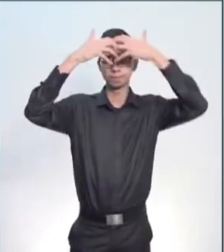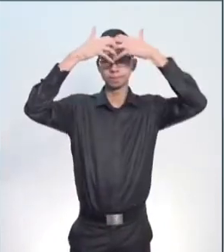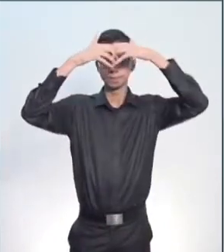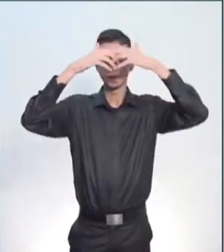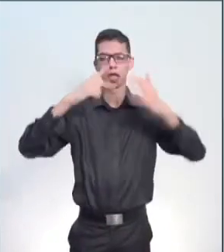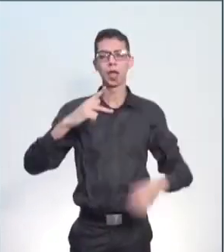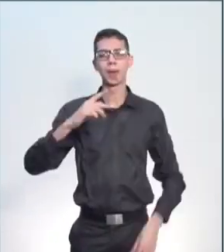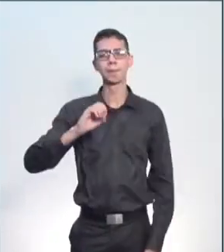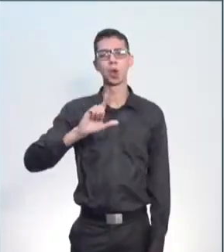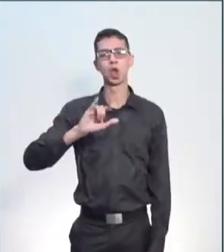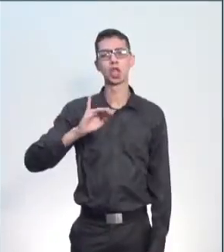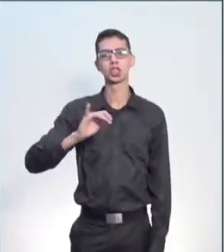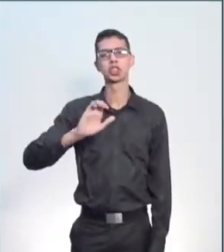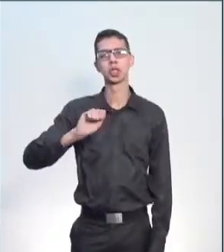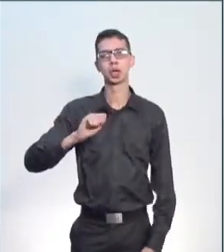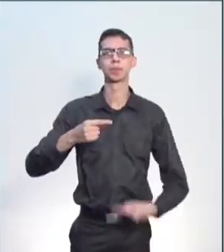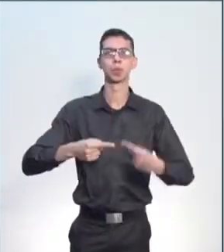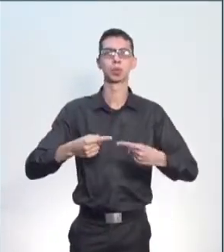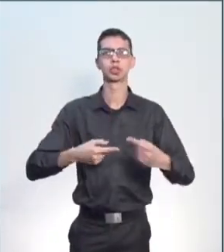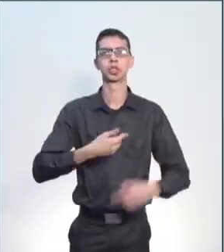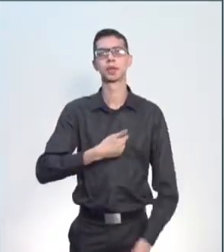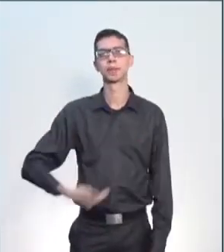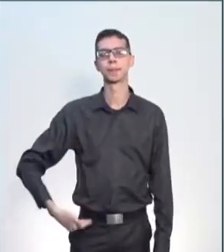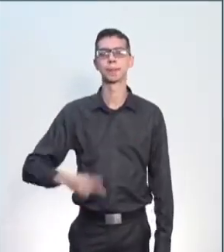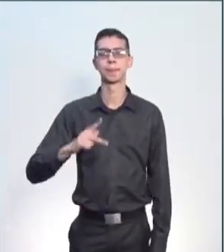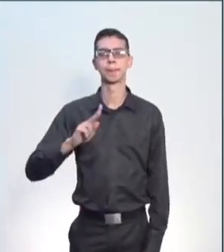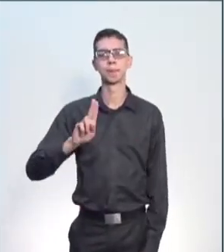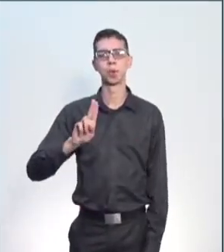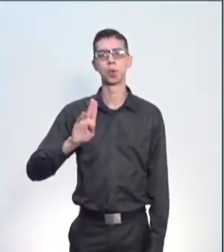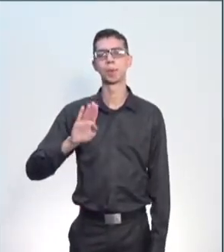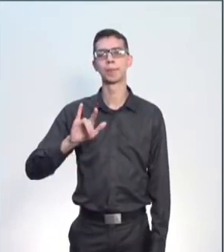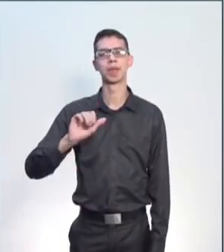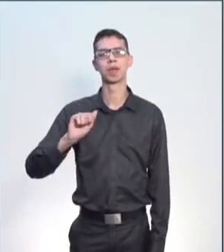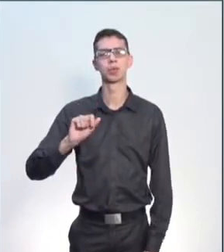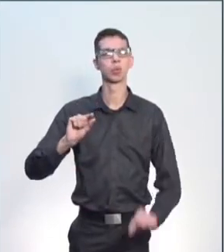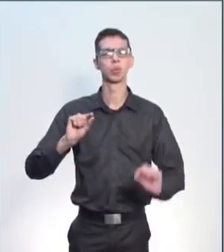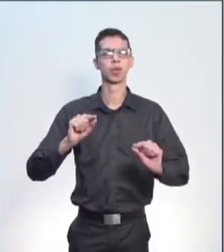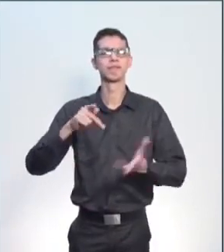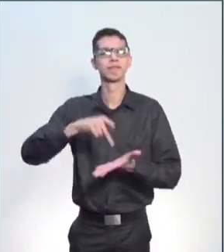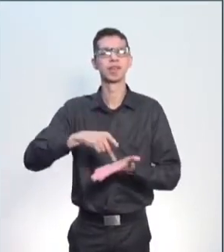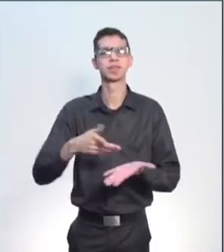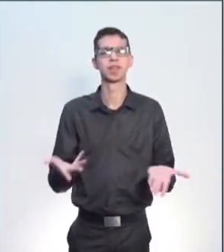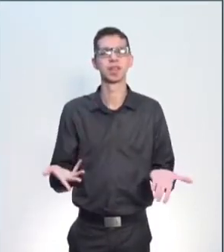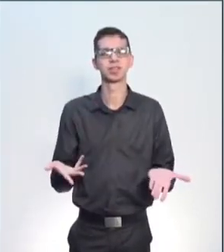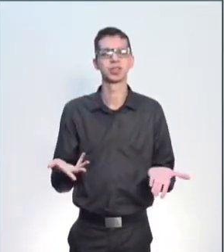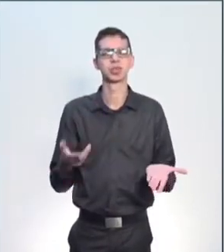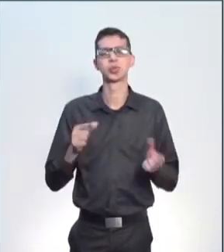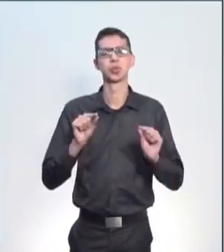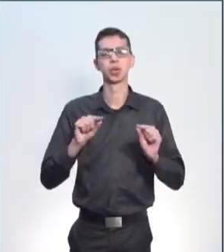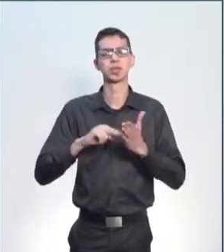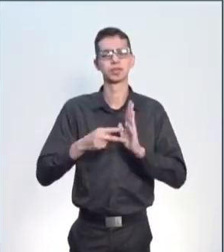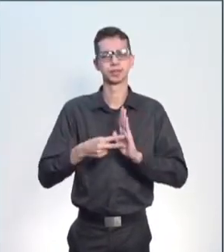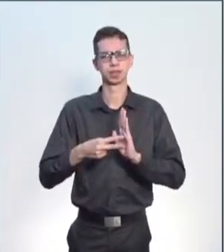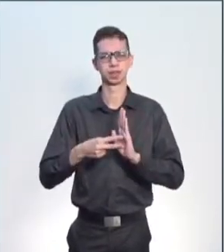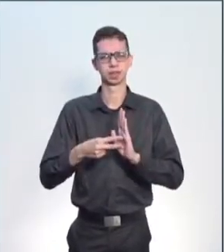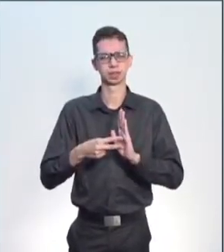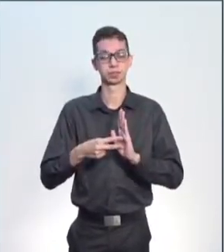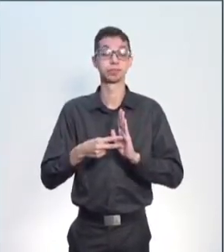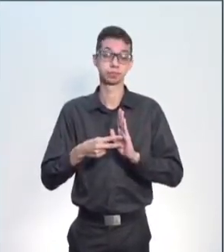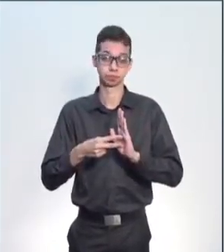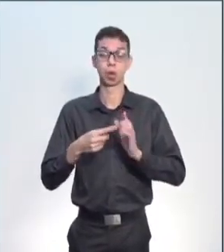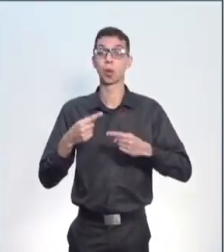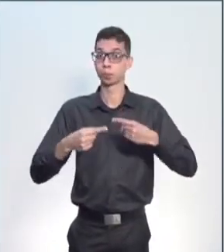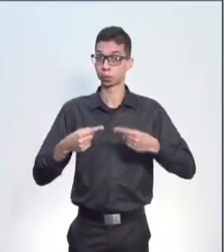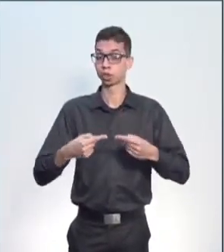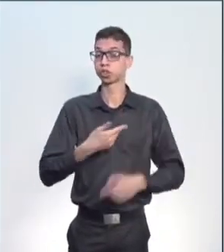política pública, né? Ah, mas o que é política pública de verdade? Né? A política